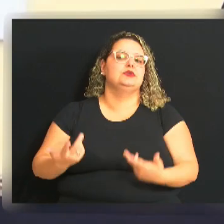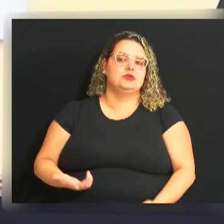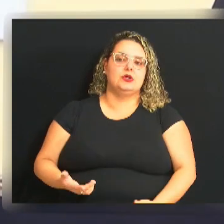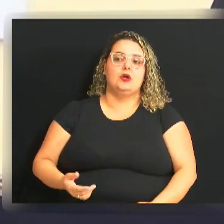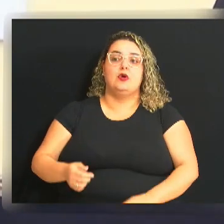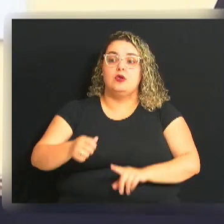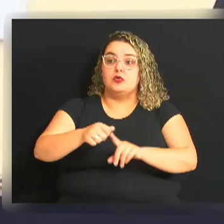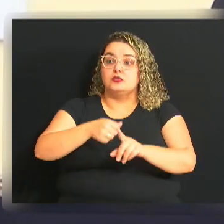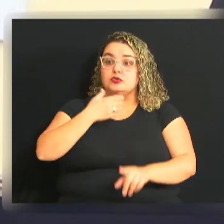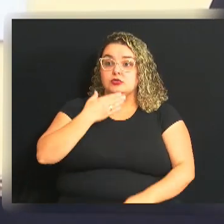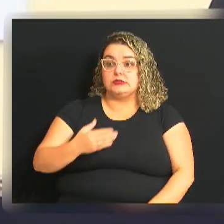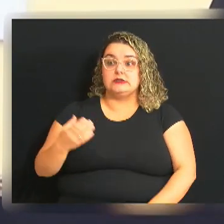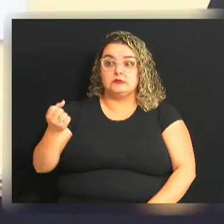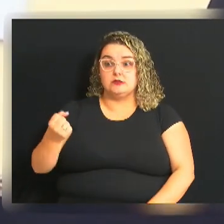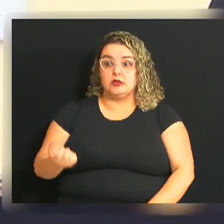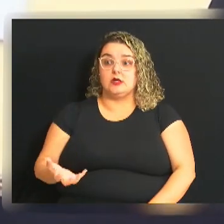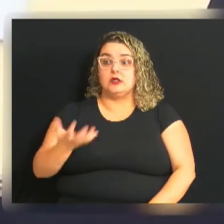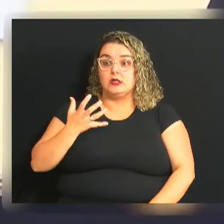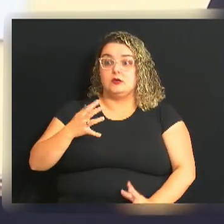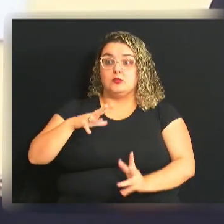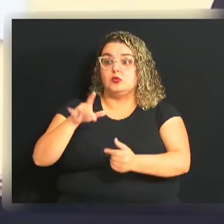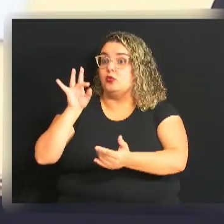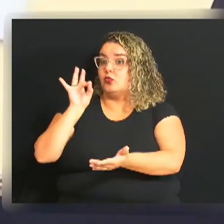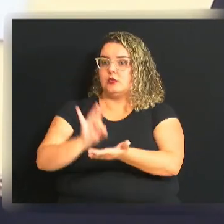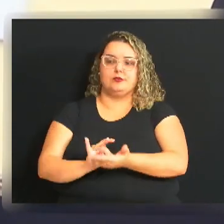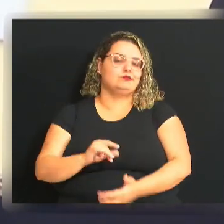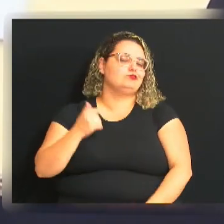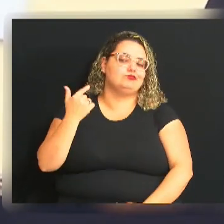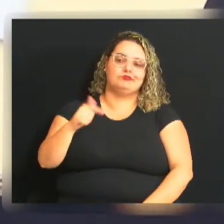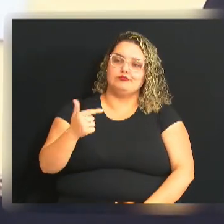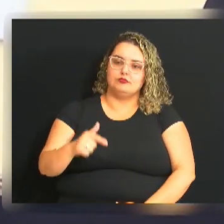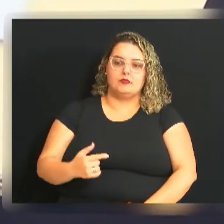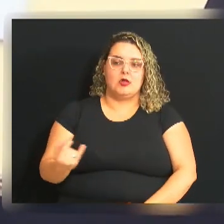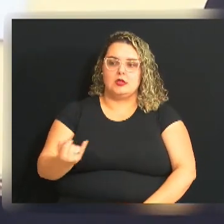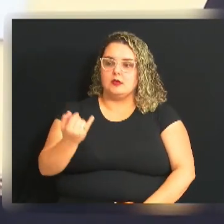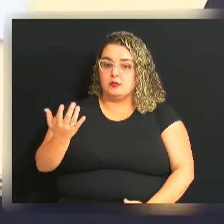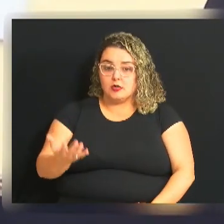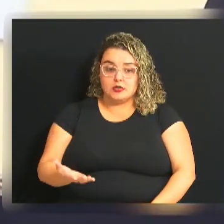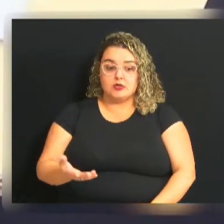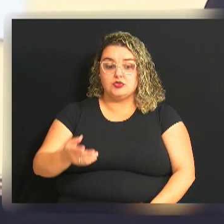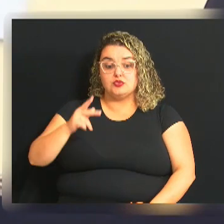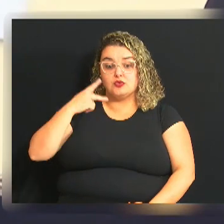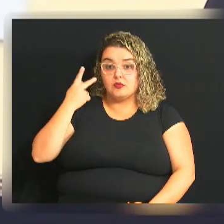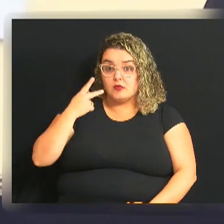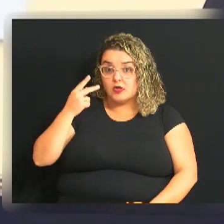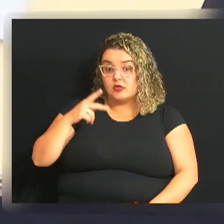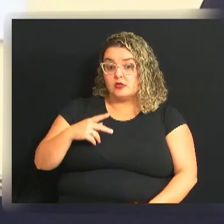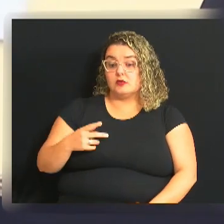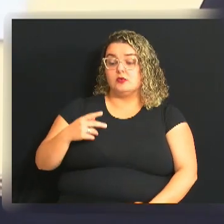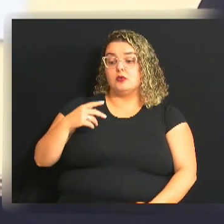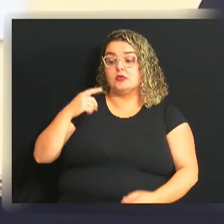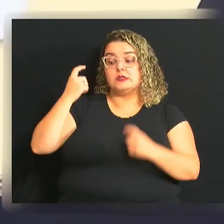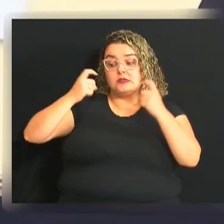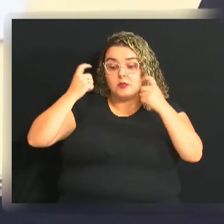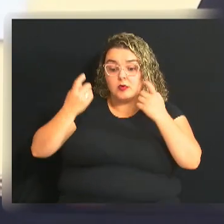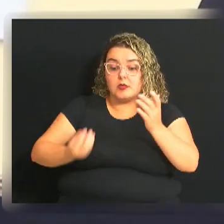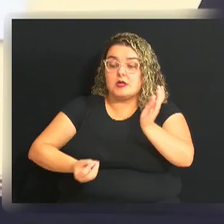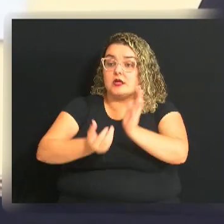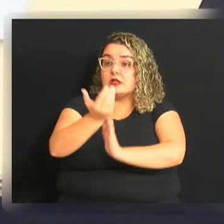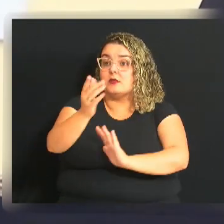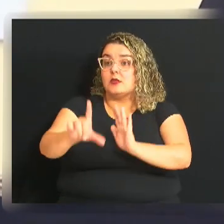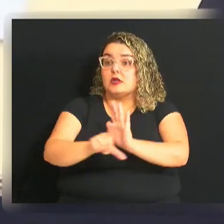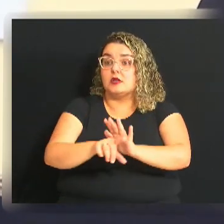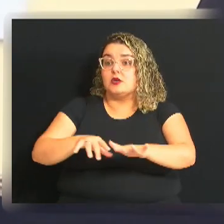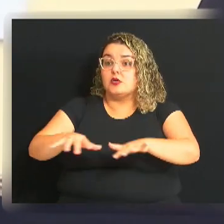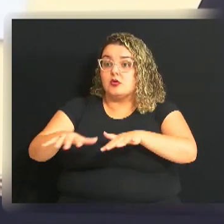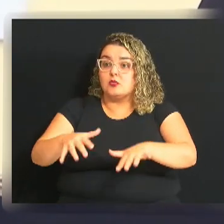coisa que a gente queria no mundo real, que não houvesse necessidade de um vereador se preocupar em criar uma lei que mobilize